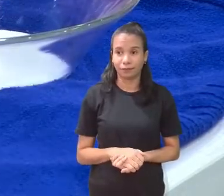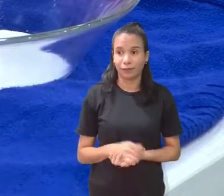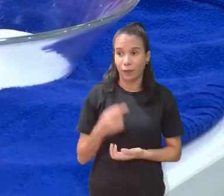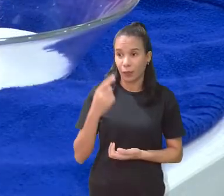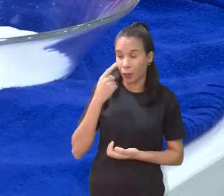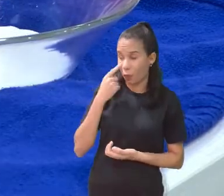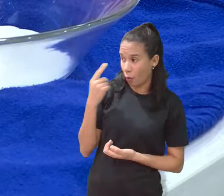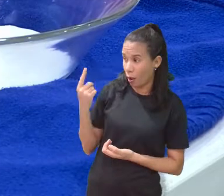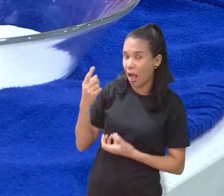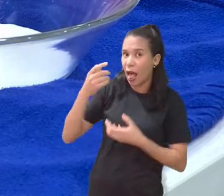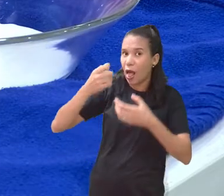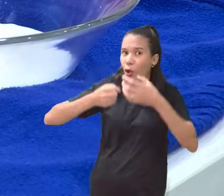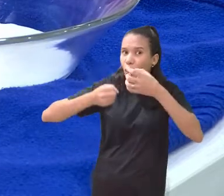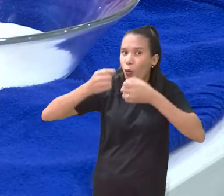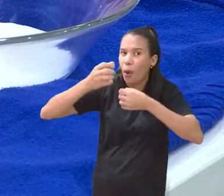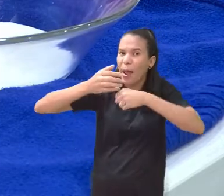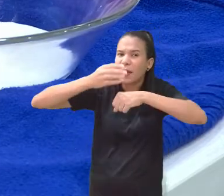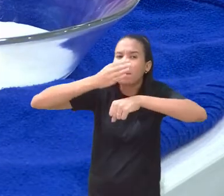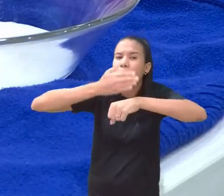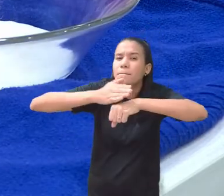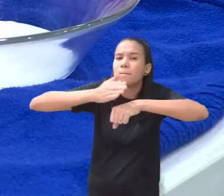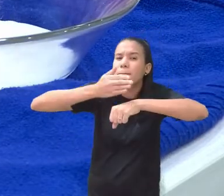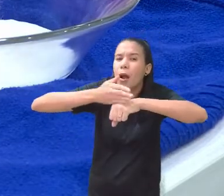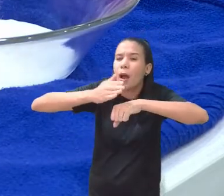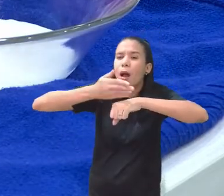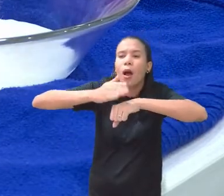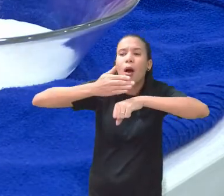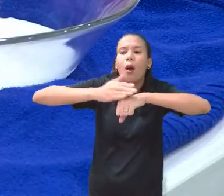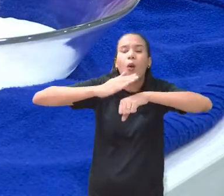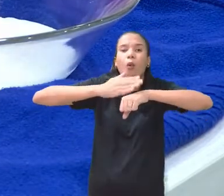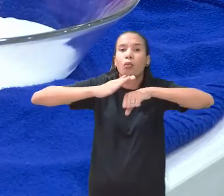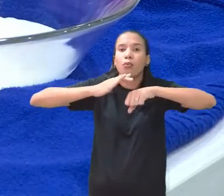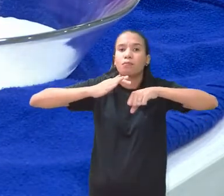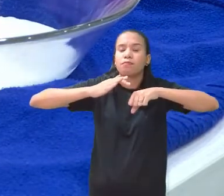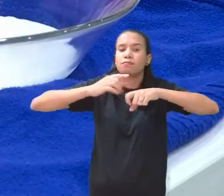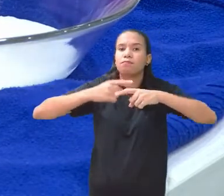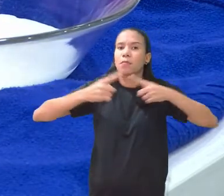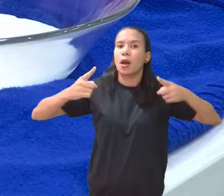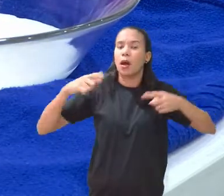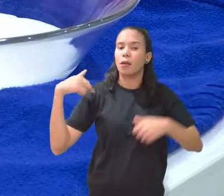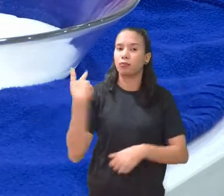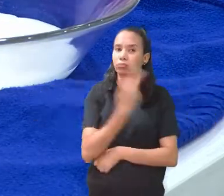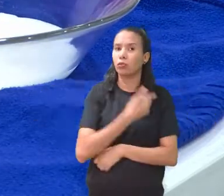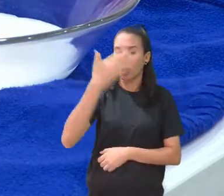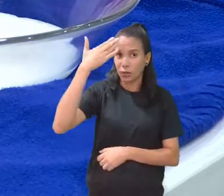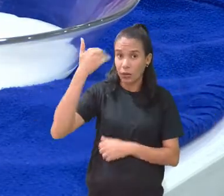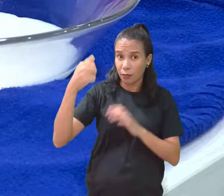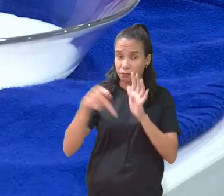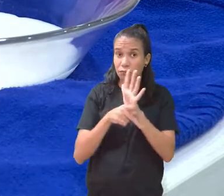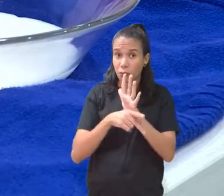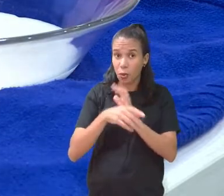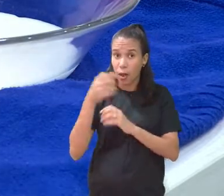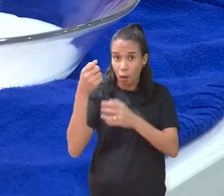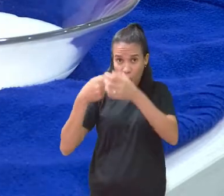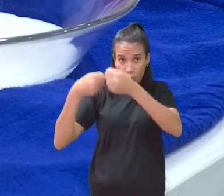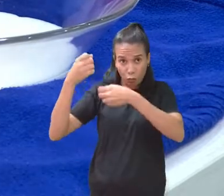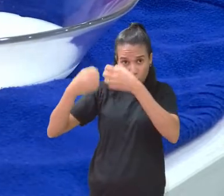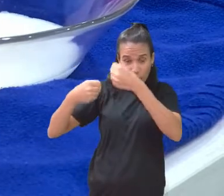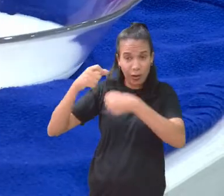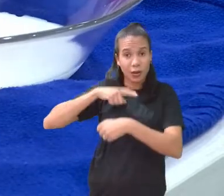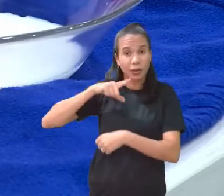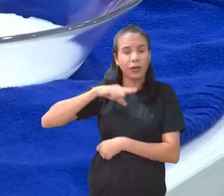Olha lá, o leite bem branquinho, né, gente? Mas a gente sabe que no leite tem o